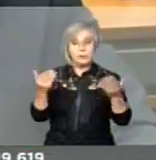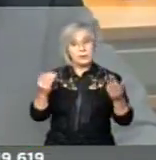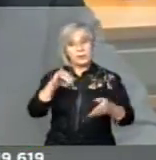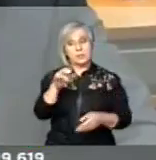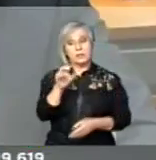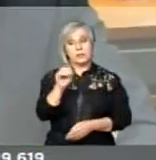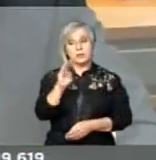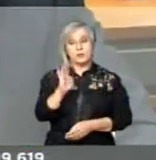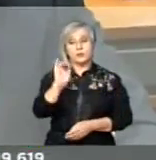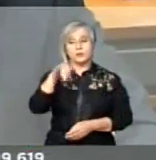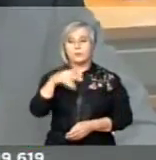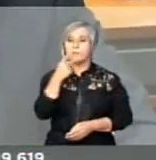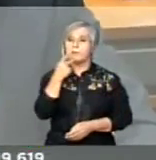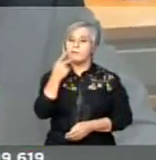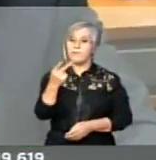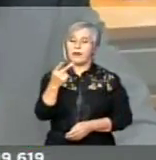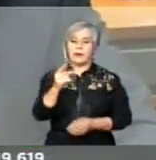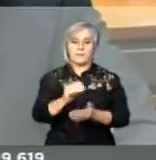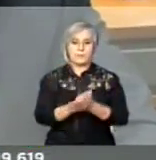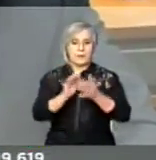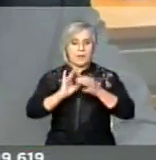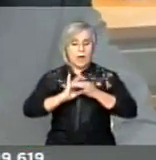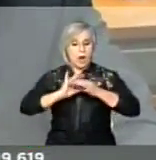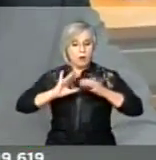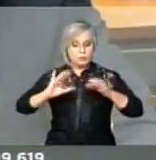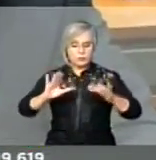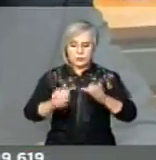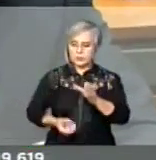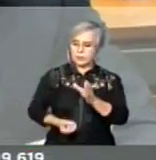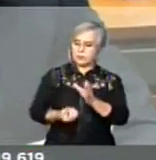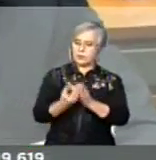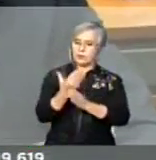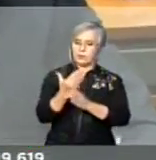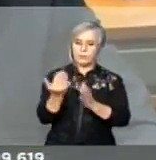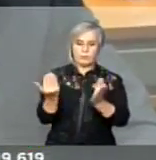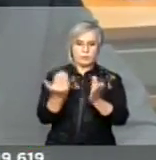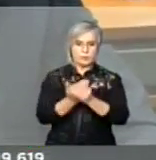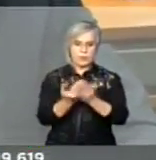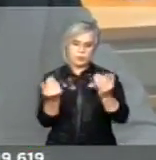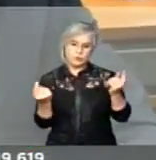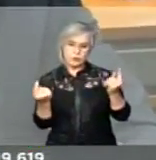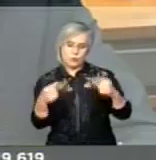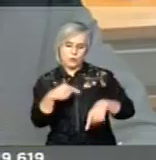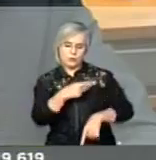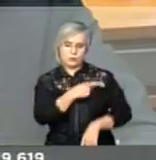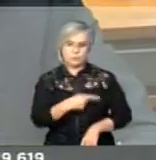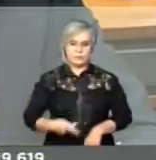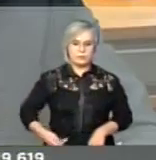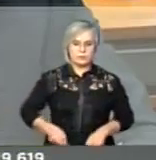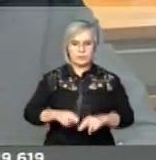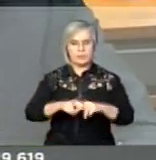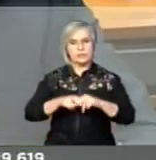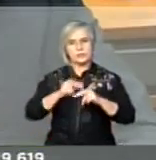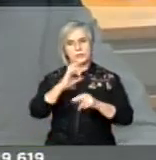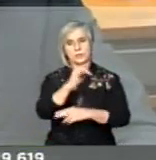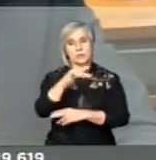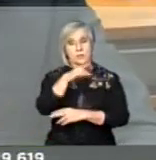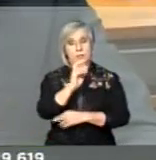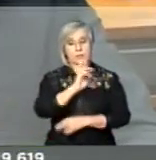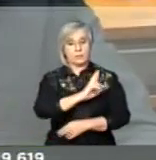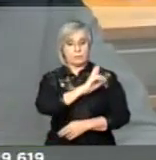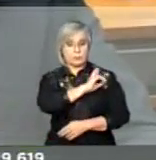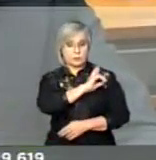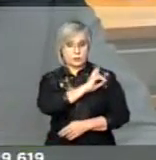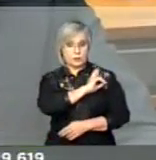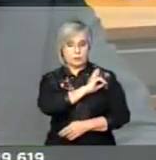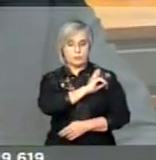conclui dizendo que a autorização para a instauração do processo contra o presidente pela prática de crime de responsabilidade,